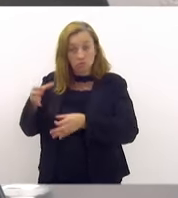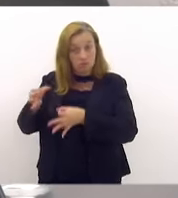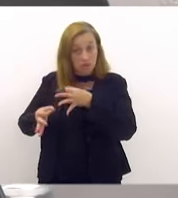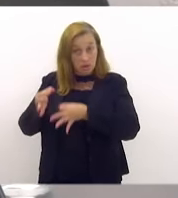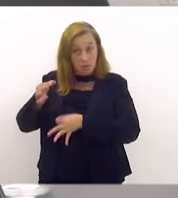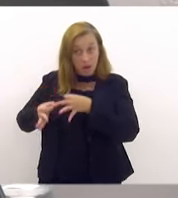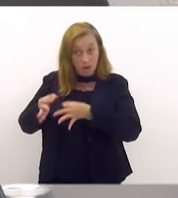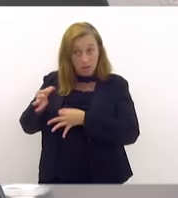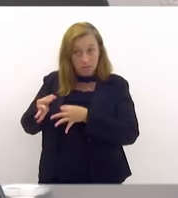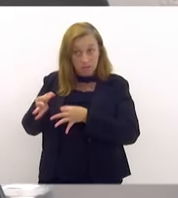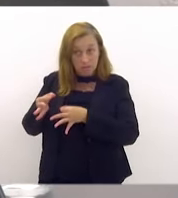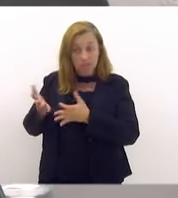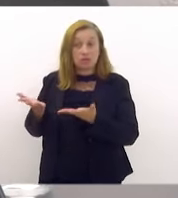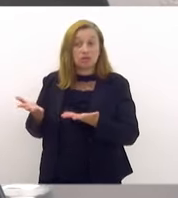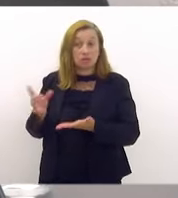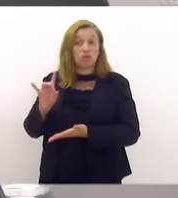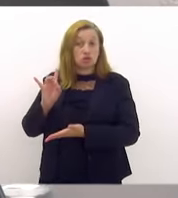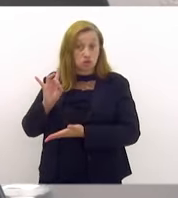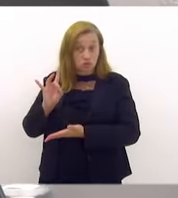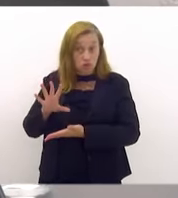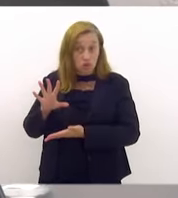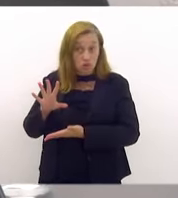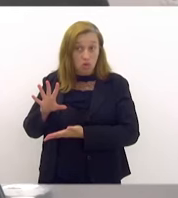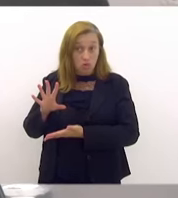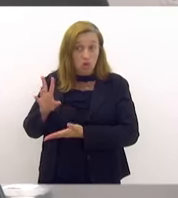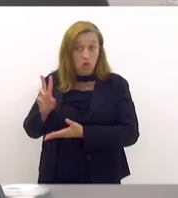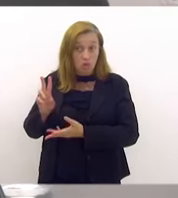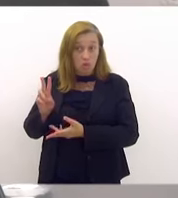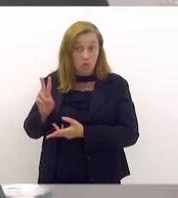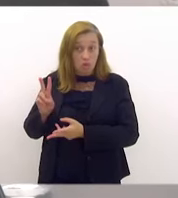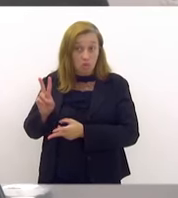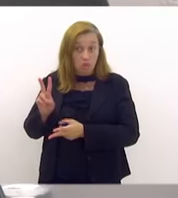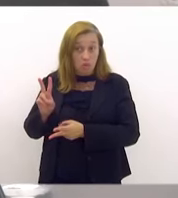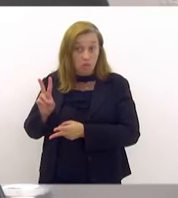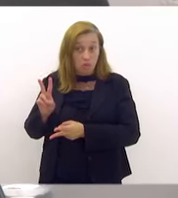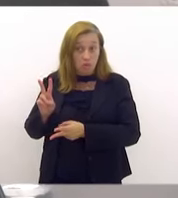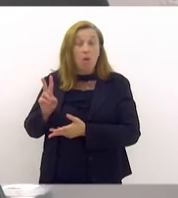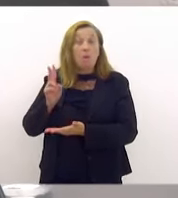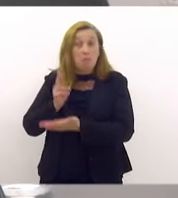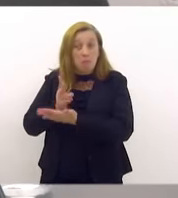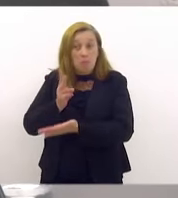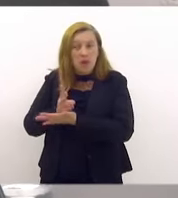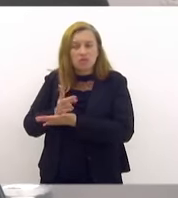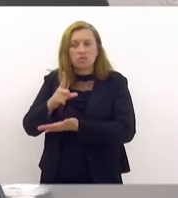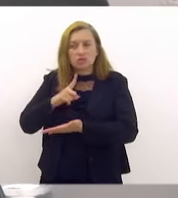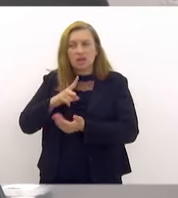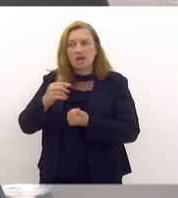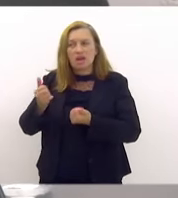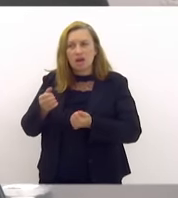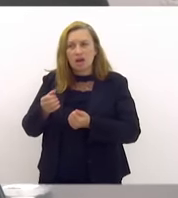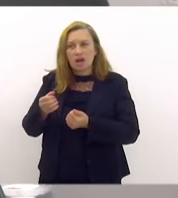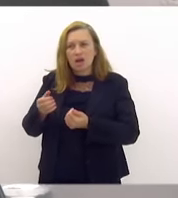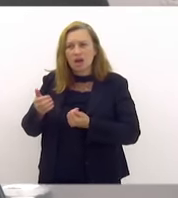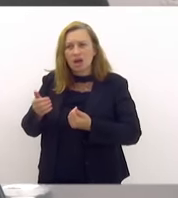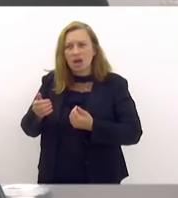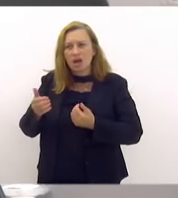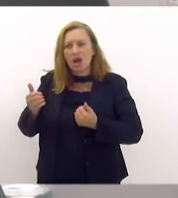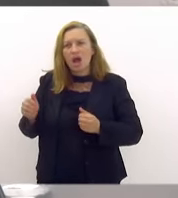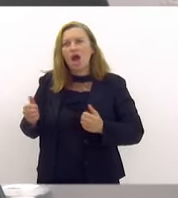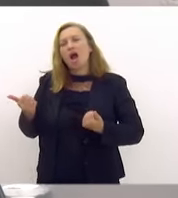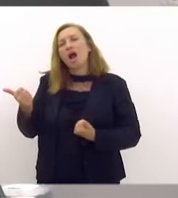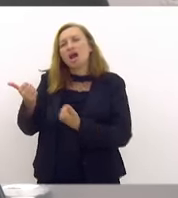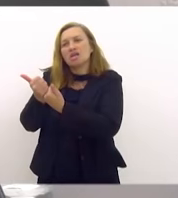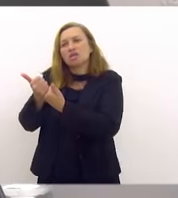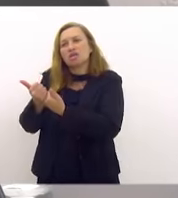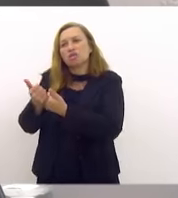eh assim só sai mesmo ainda que eu tenha algum tipo de auxílio né de de assessor jurídico e tudo